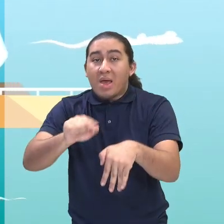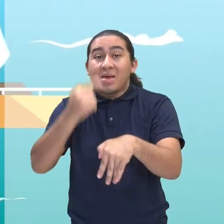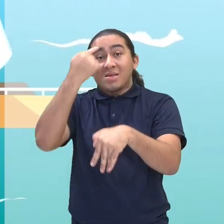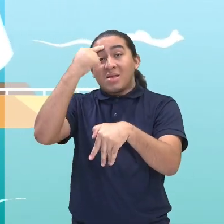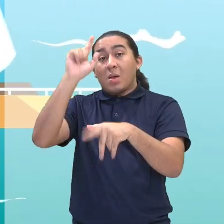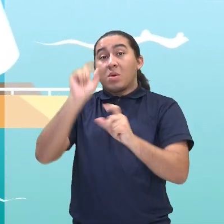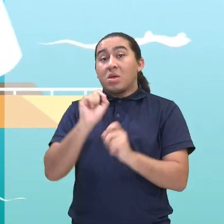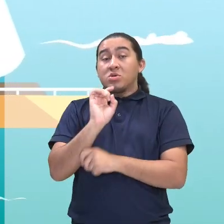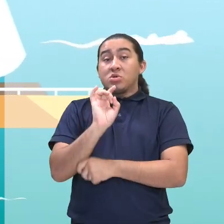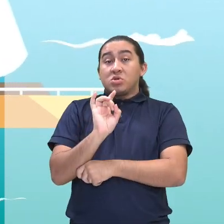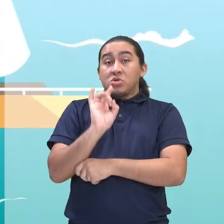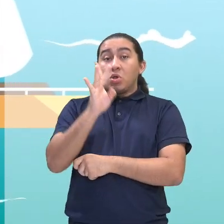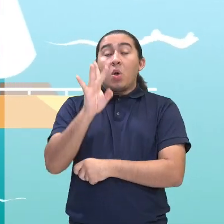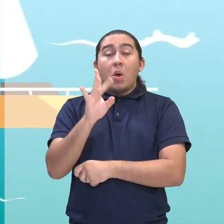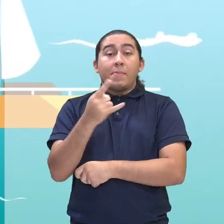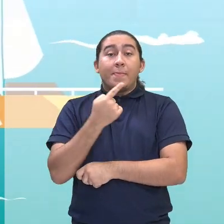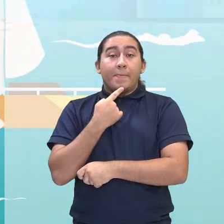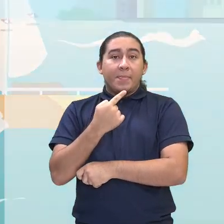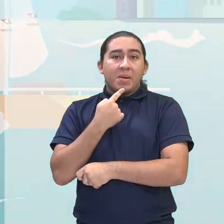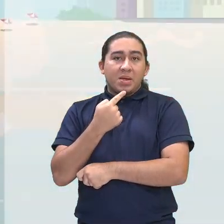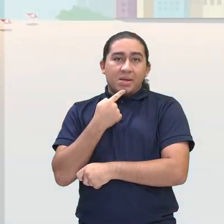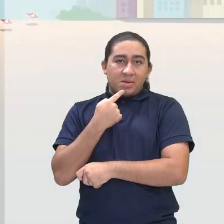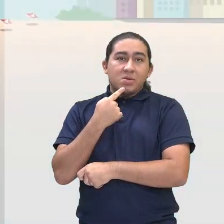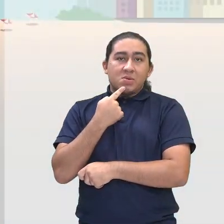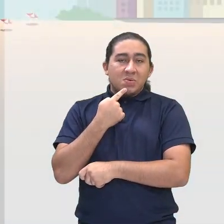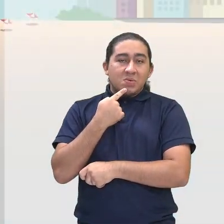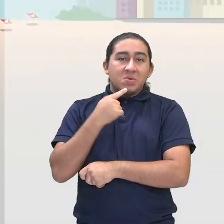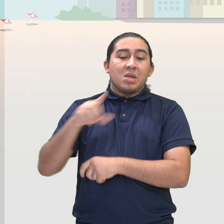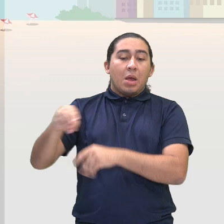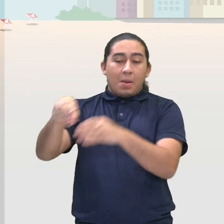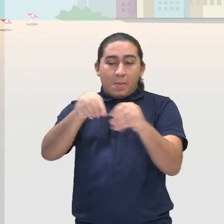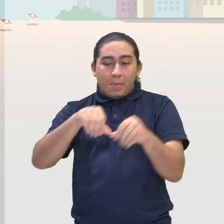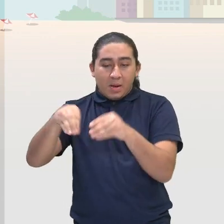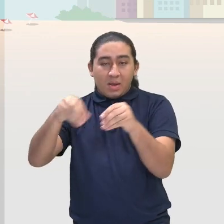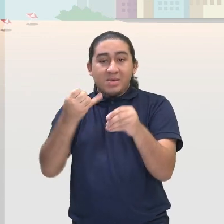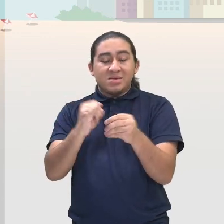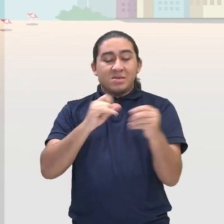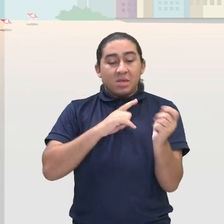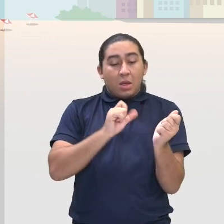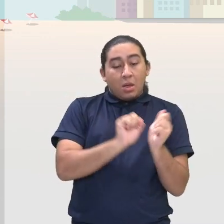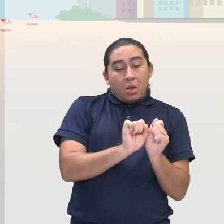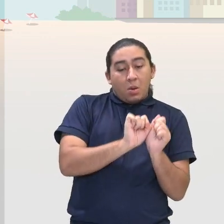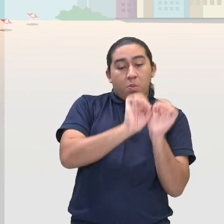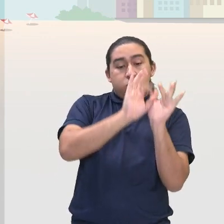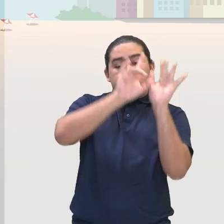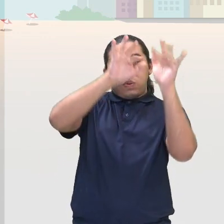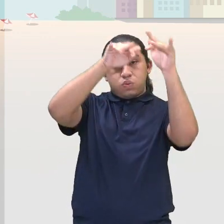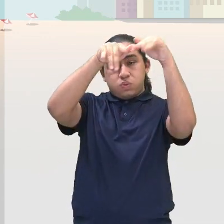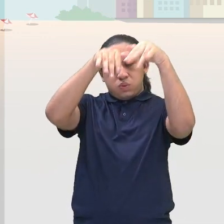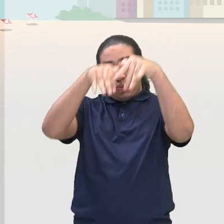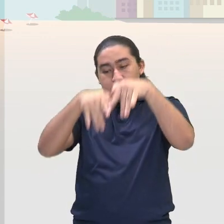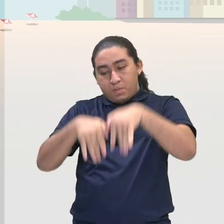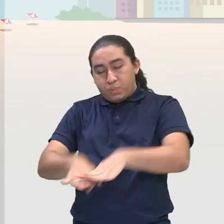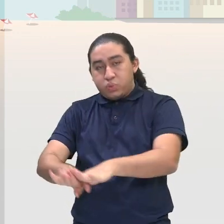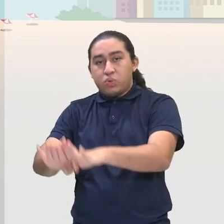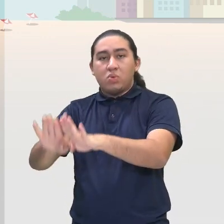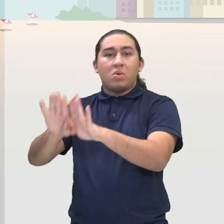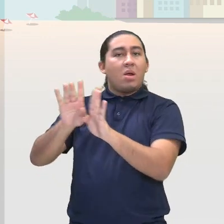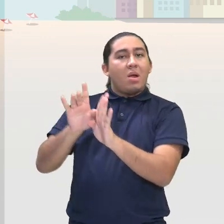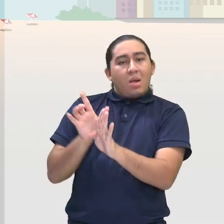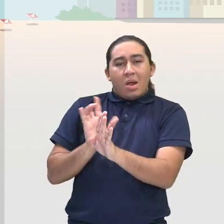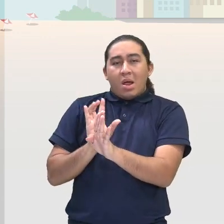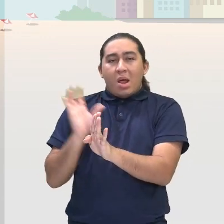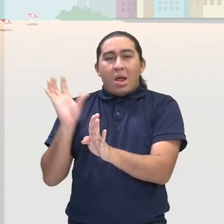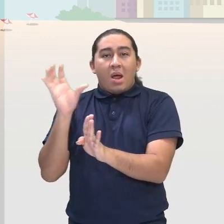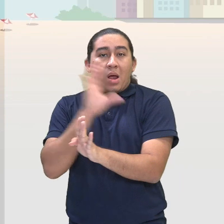só aparece próximo à costa. Se a depressão de um tsunami atingir a costa primeiro, a água vai recuar mais